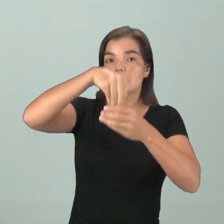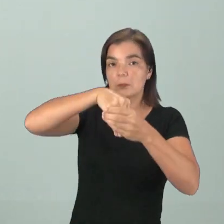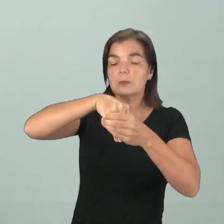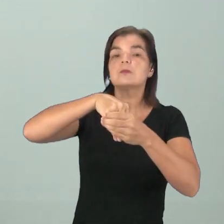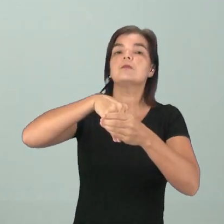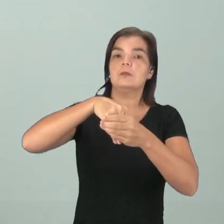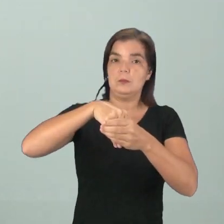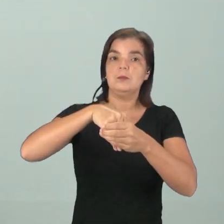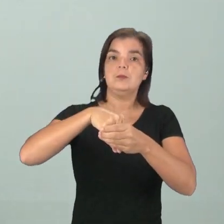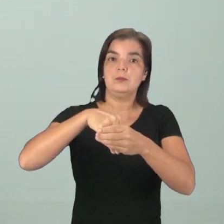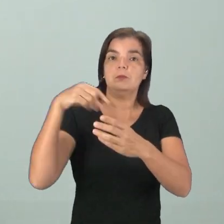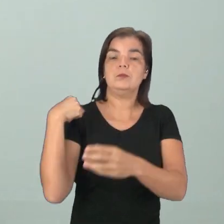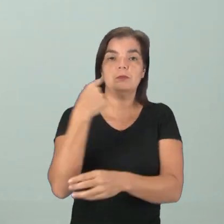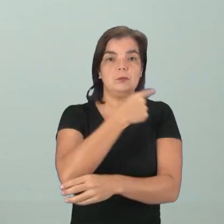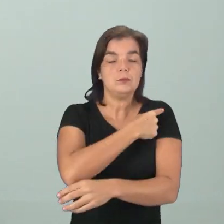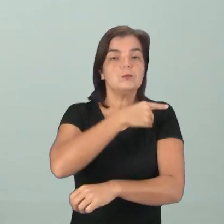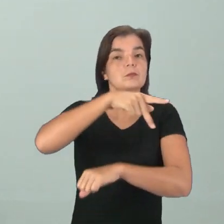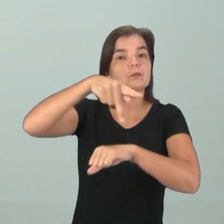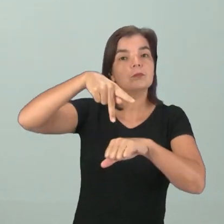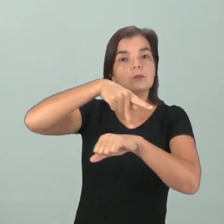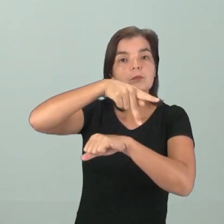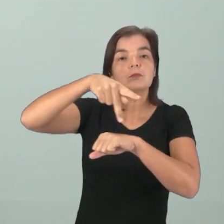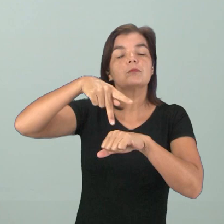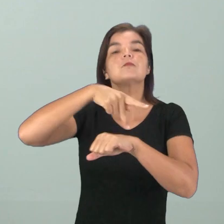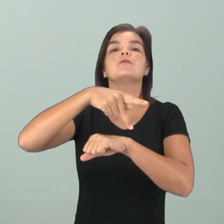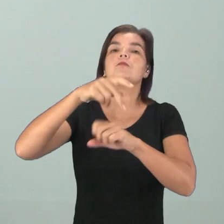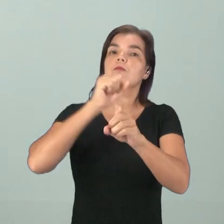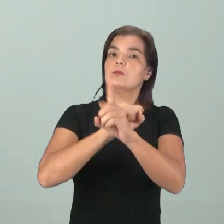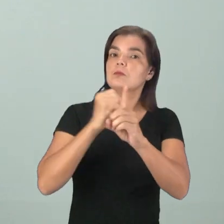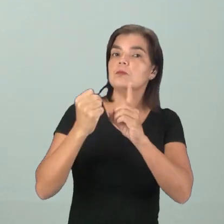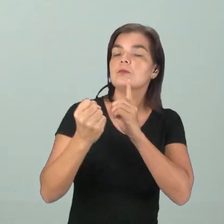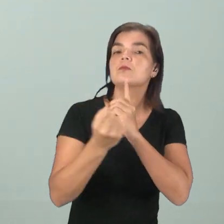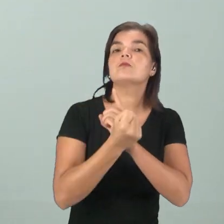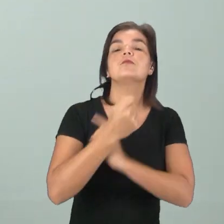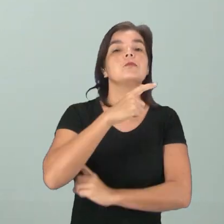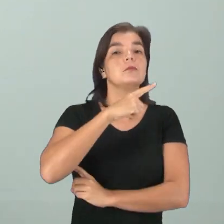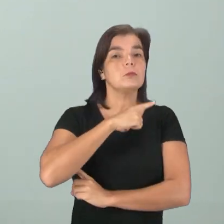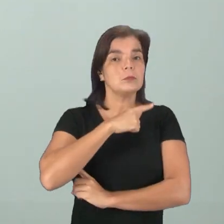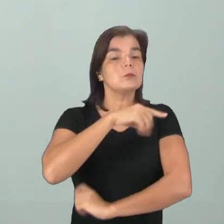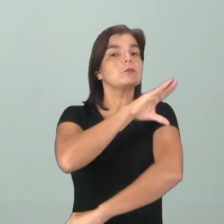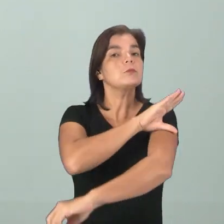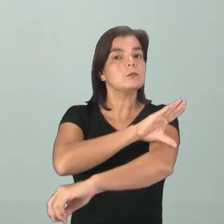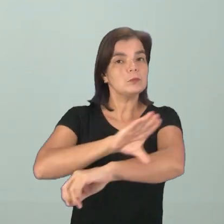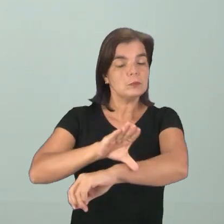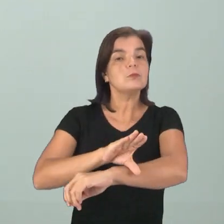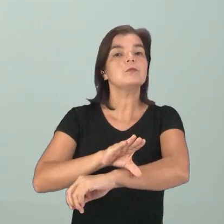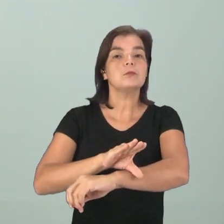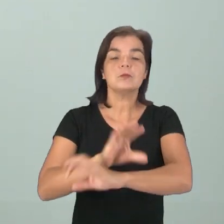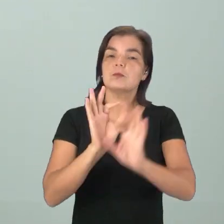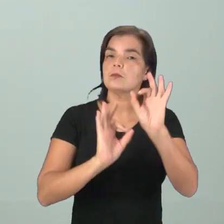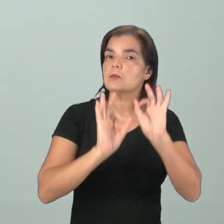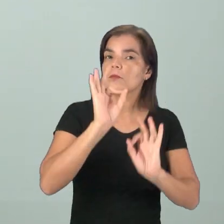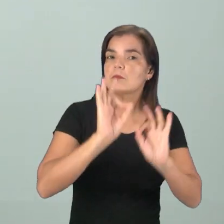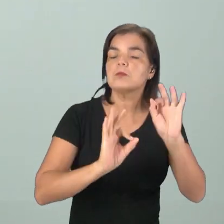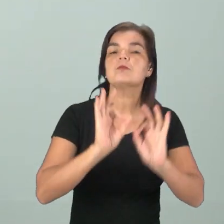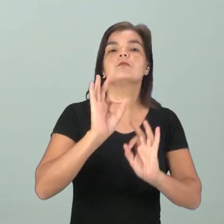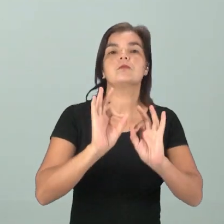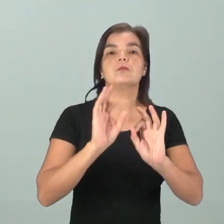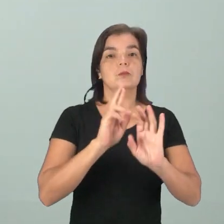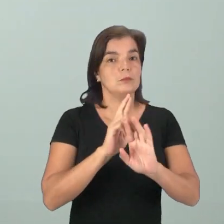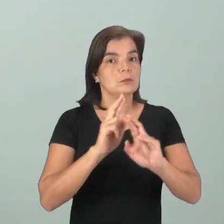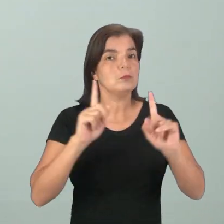dentro da nossa nação, dentro da nossa sociedade, a gente tem culturas que foram construídas de